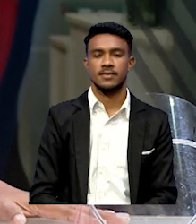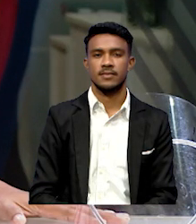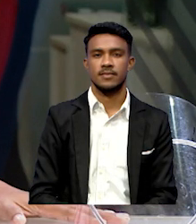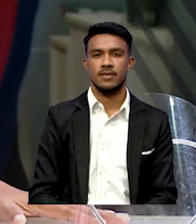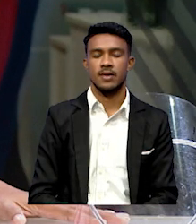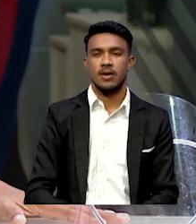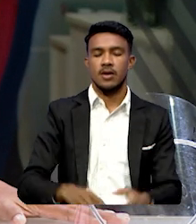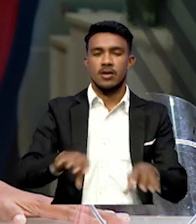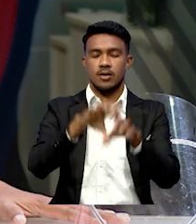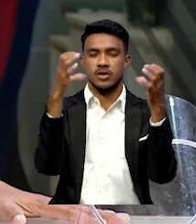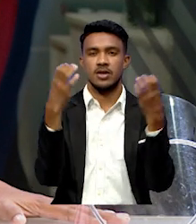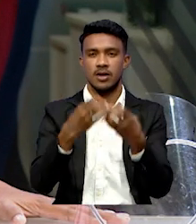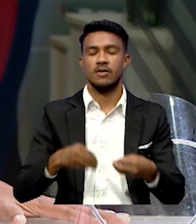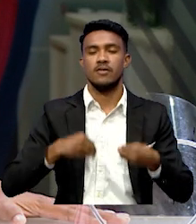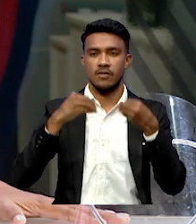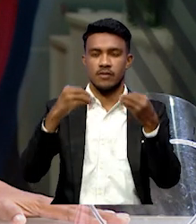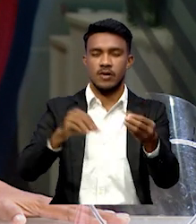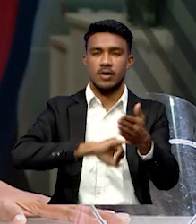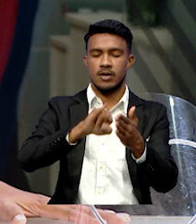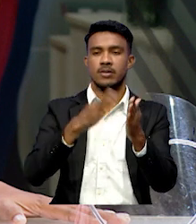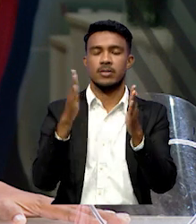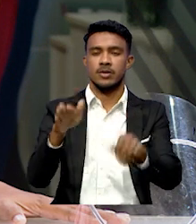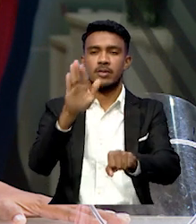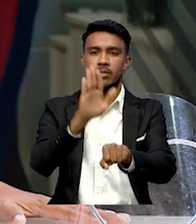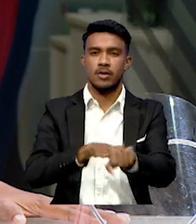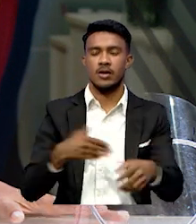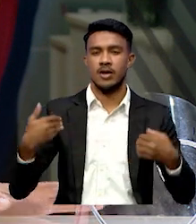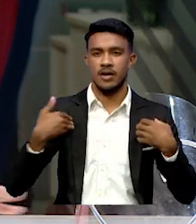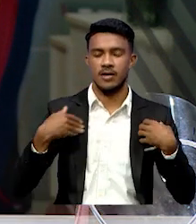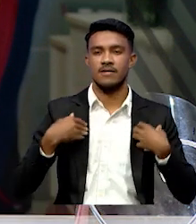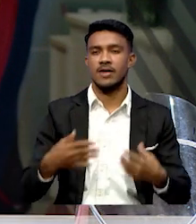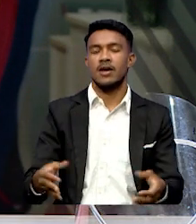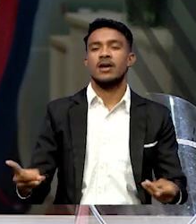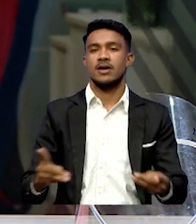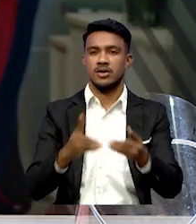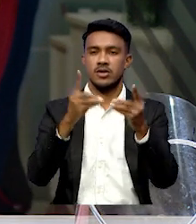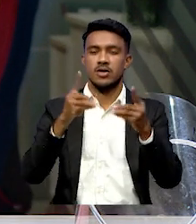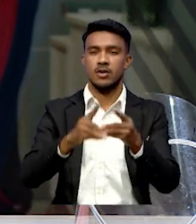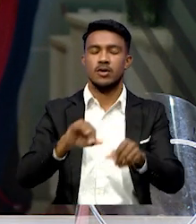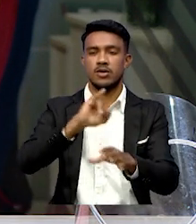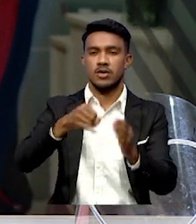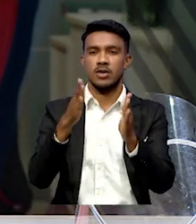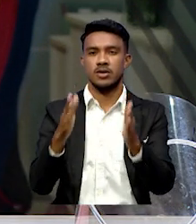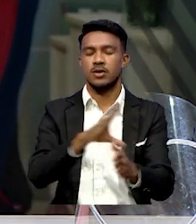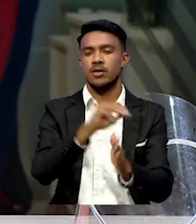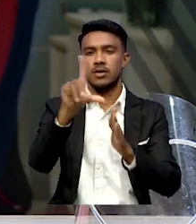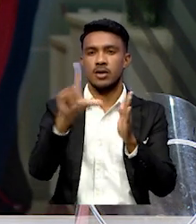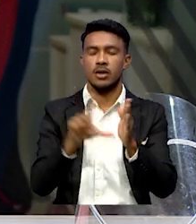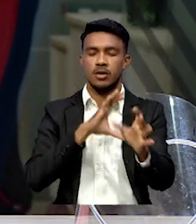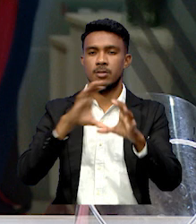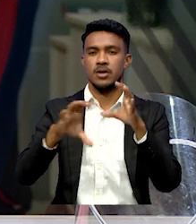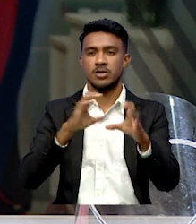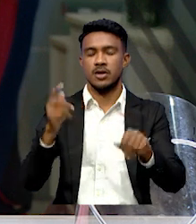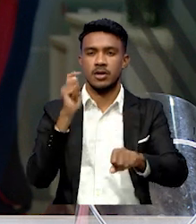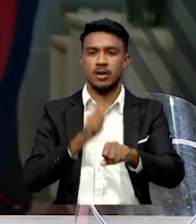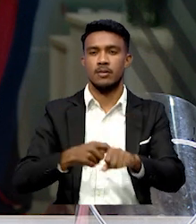Conselho de Imprensa foi chamada para média no jornalista Cira Nebe comete infração ao seu Código Ético Jornalista no Lei de Comunicação Social durante